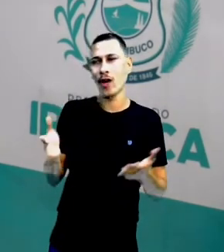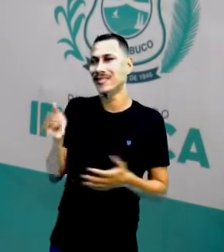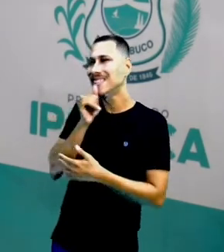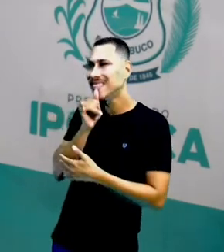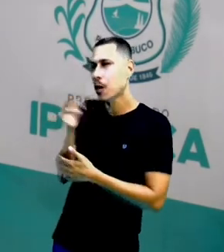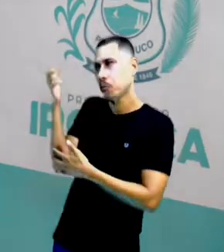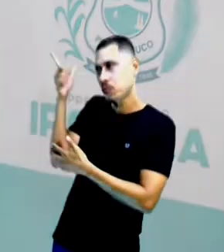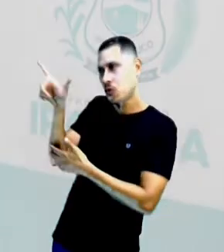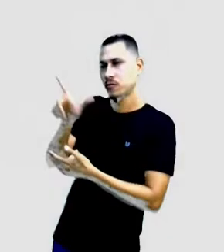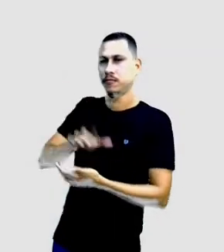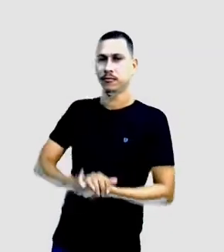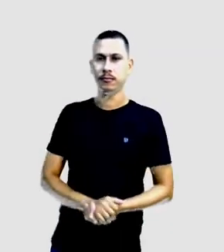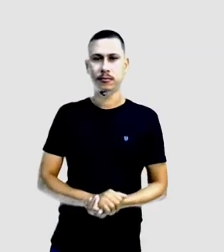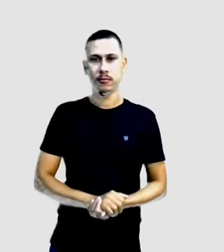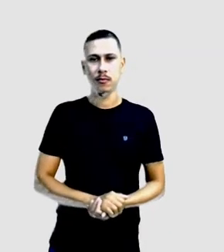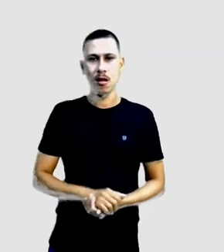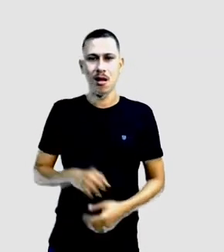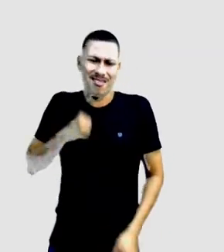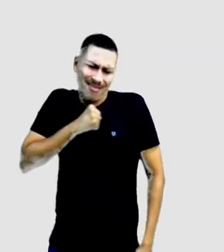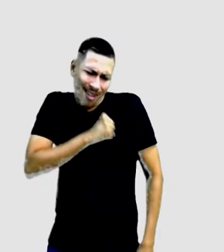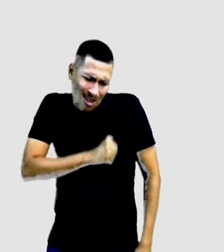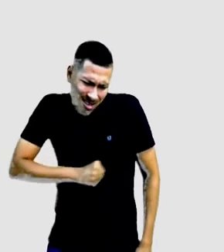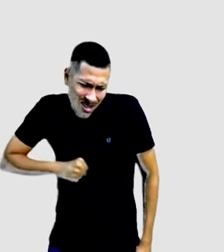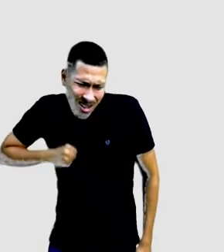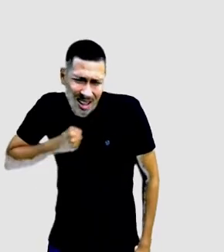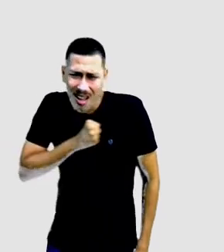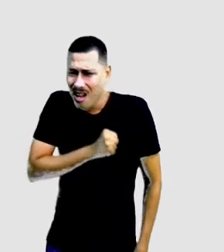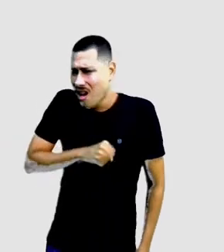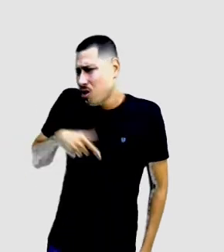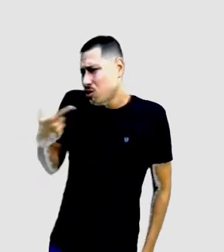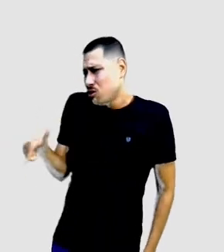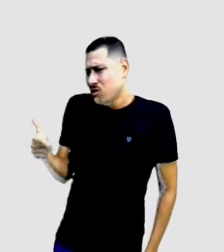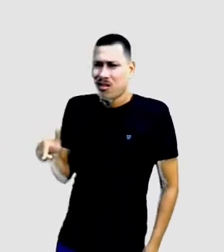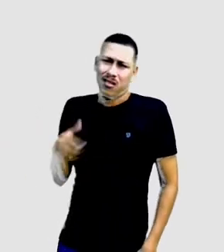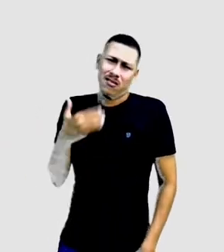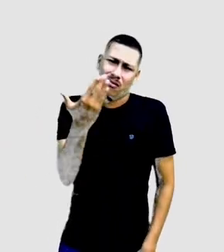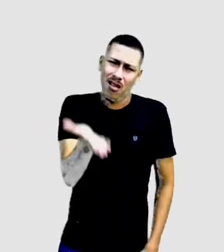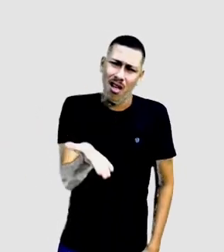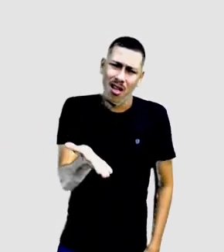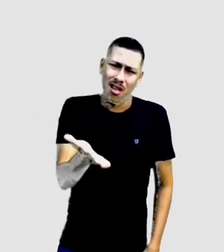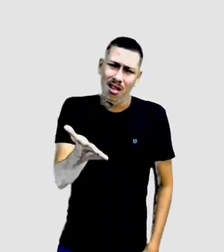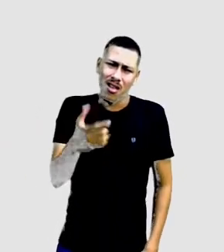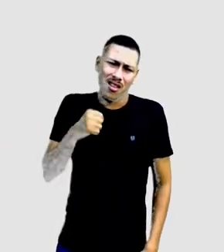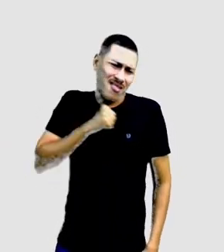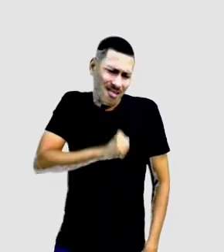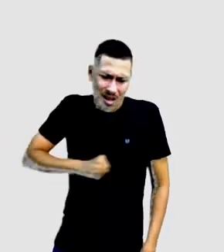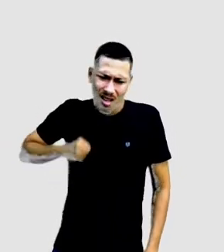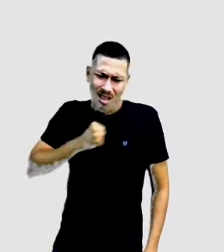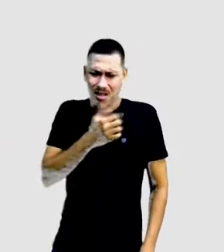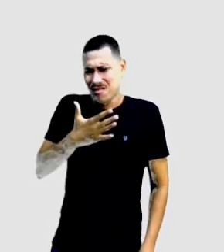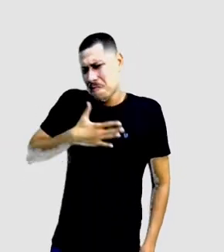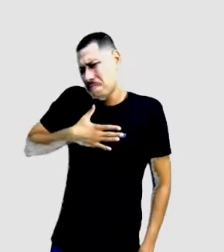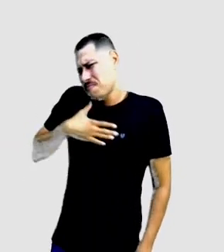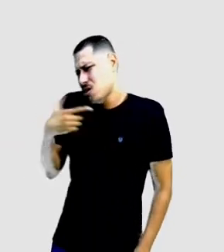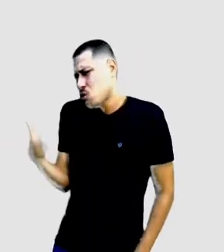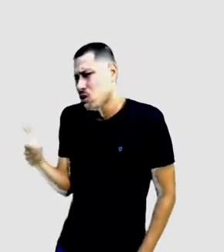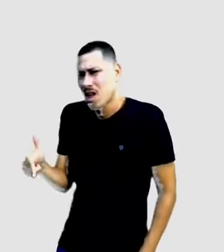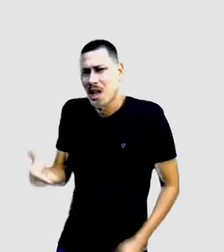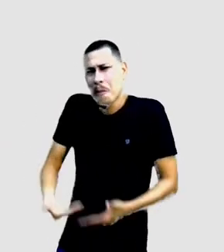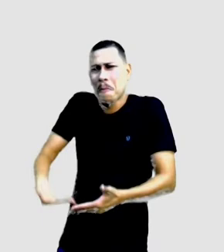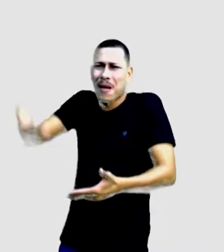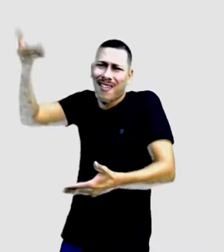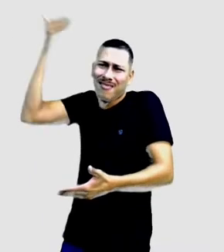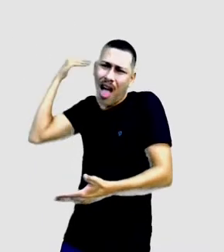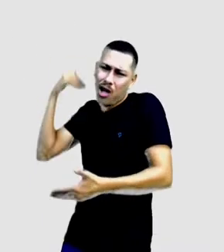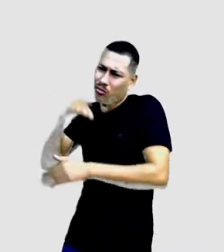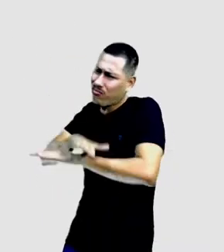exemplo. Sem saudade de você, sem saudade de mim. O passado passou,